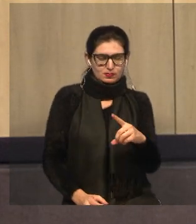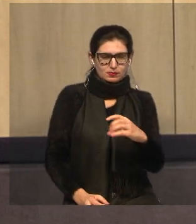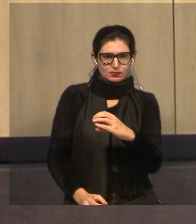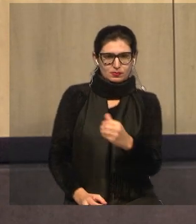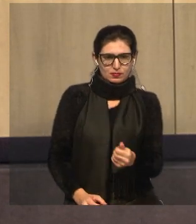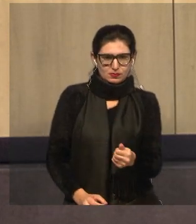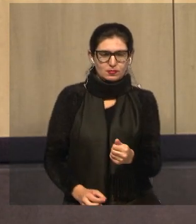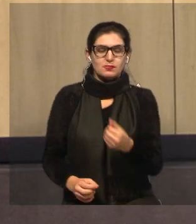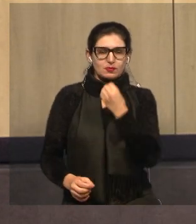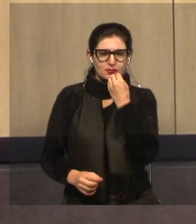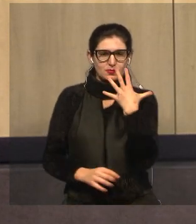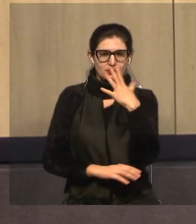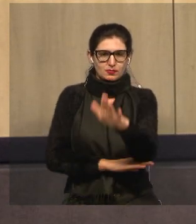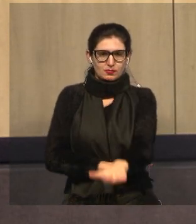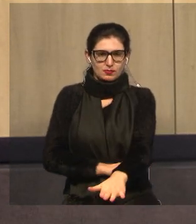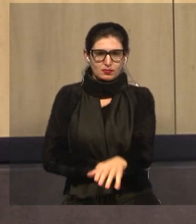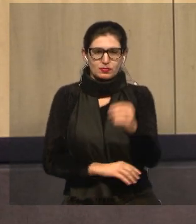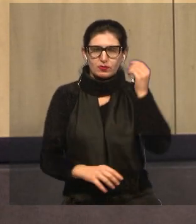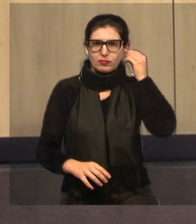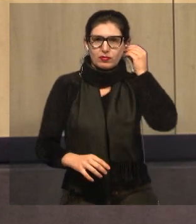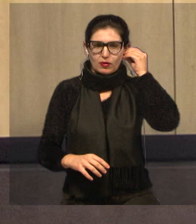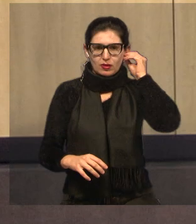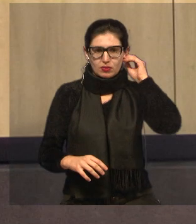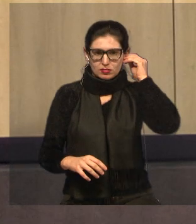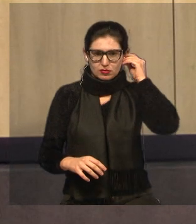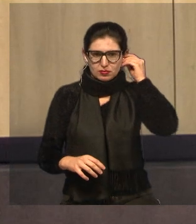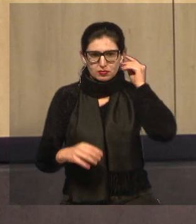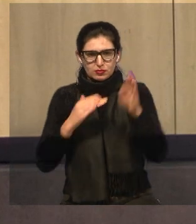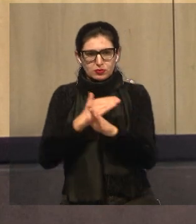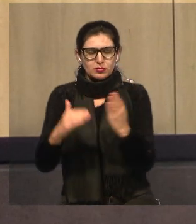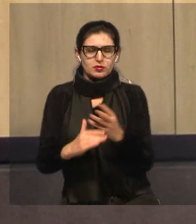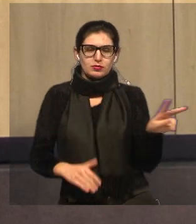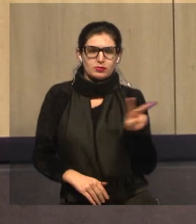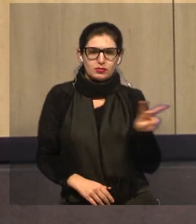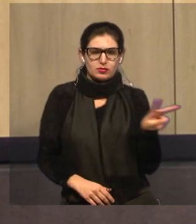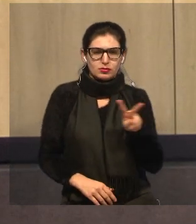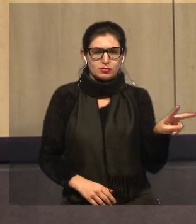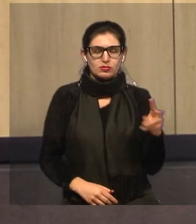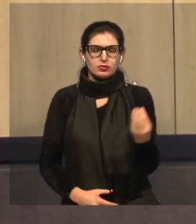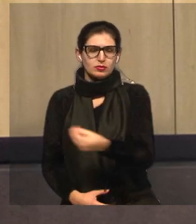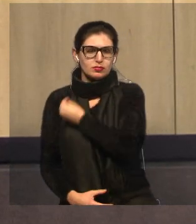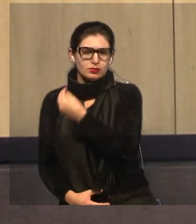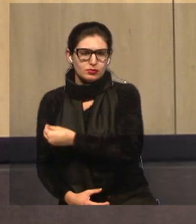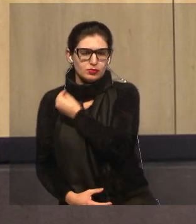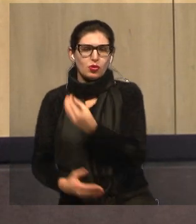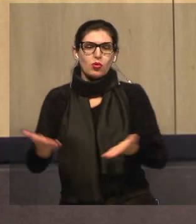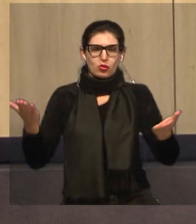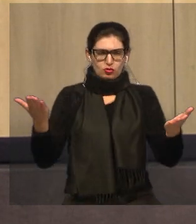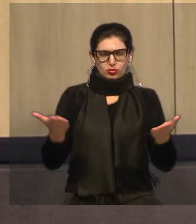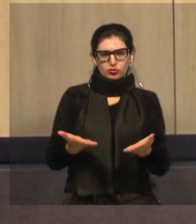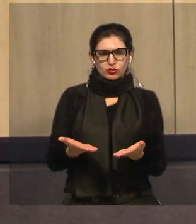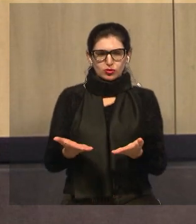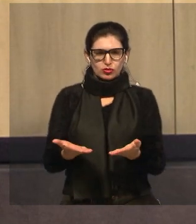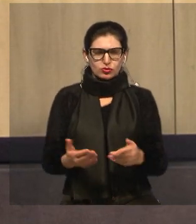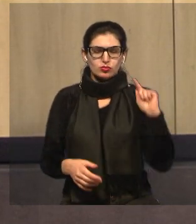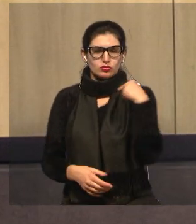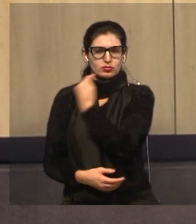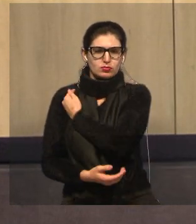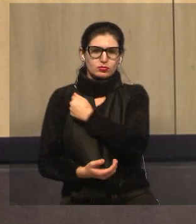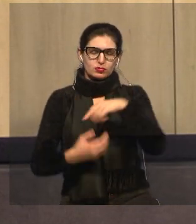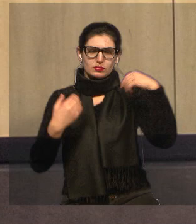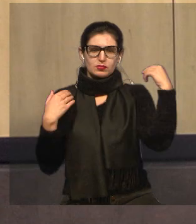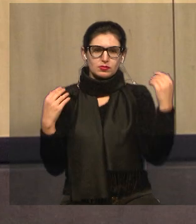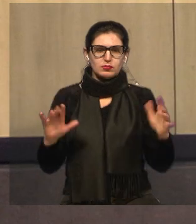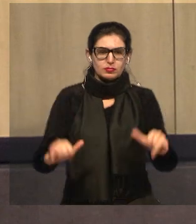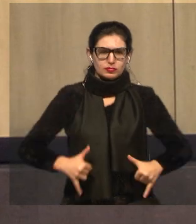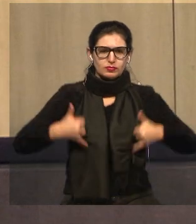todos eu falei? A todos os vereadores e a todos presentes. No dia de hoje, estamos comemorando